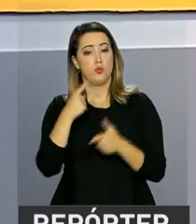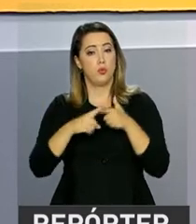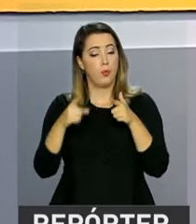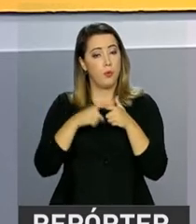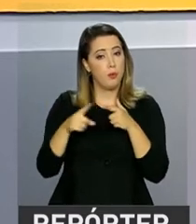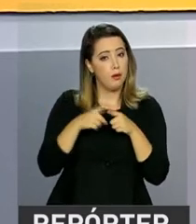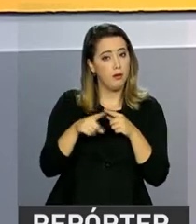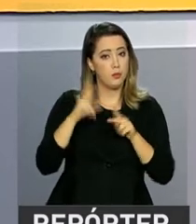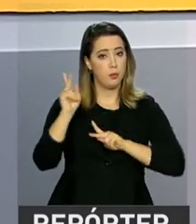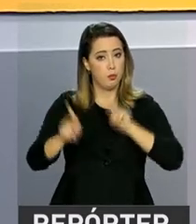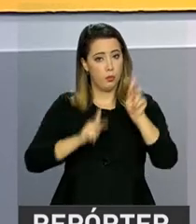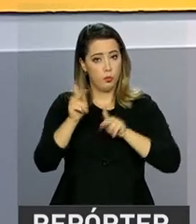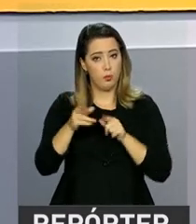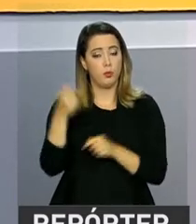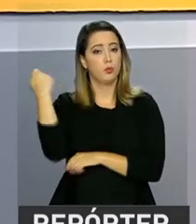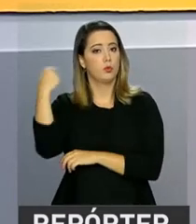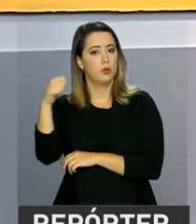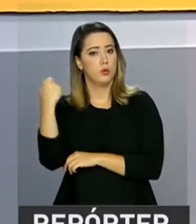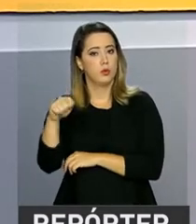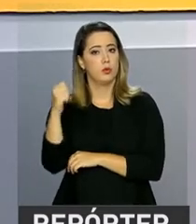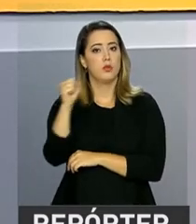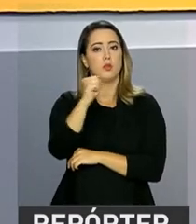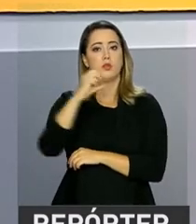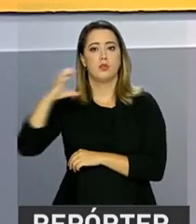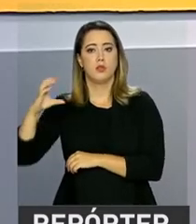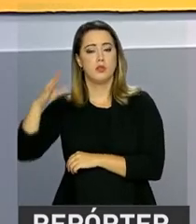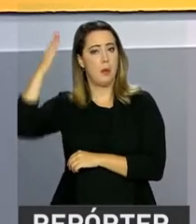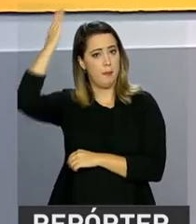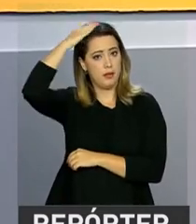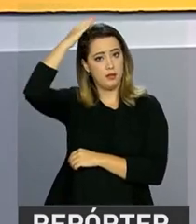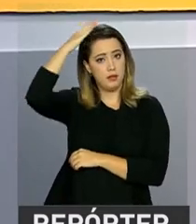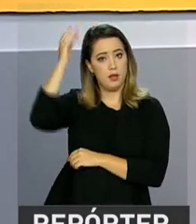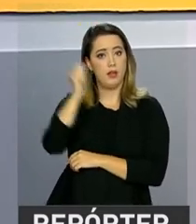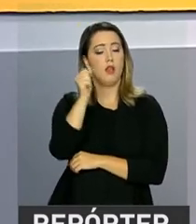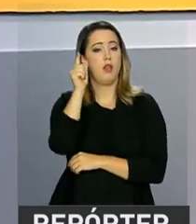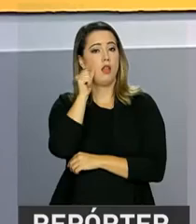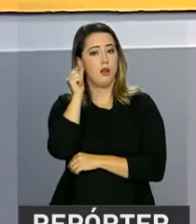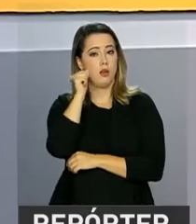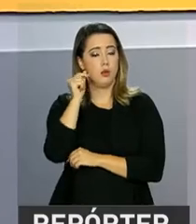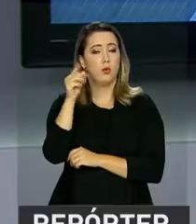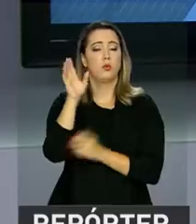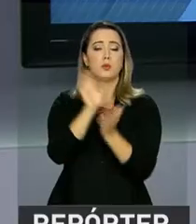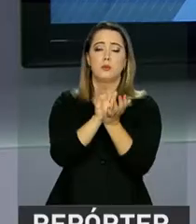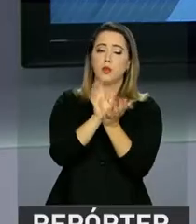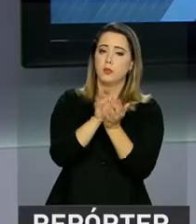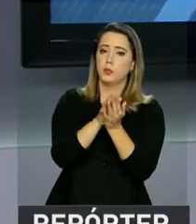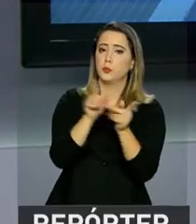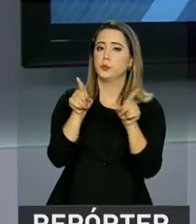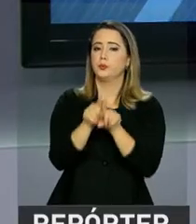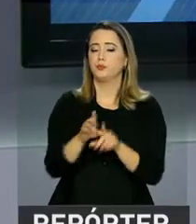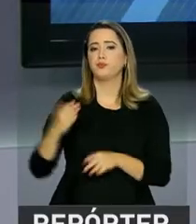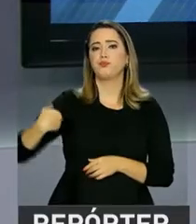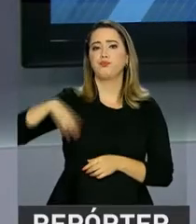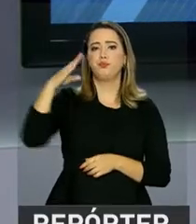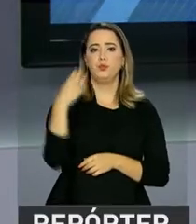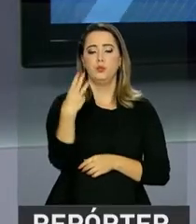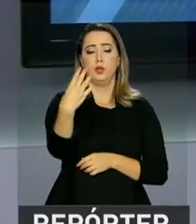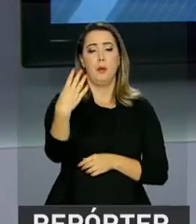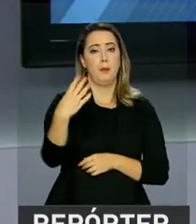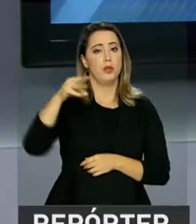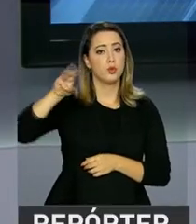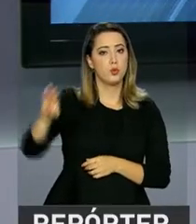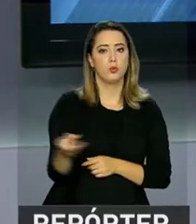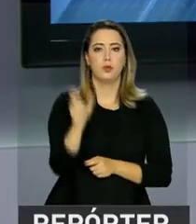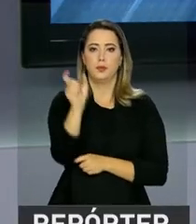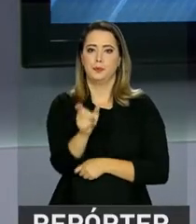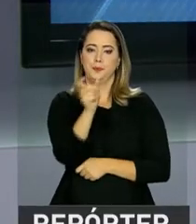calamidade pública do Rio Grande do Sul, Santa Catarina, Paraná, Alagoas e Pernambuco. Mais de 4.500.000 estudantes